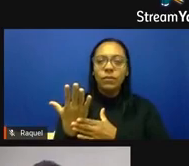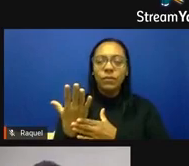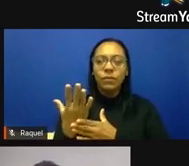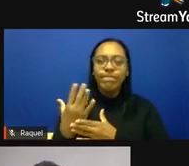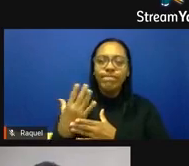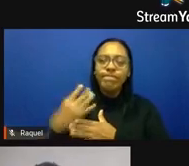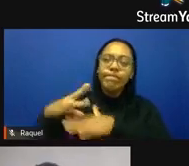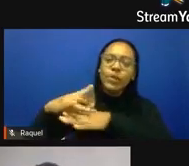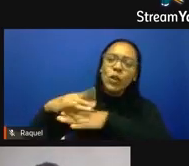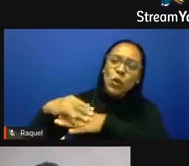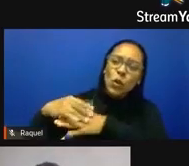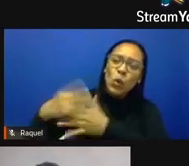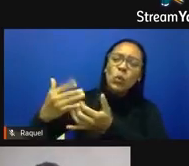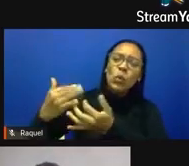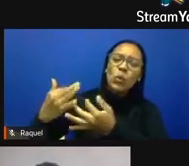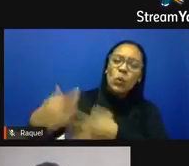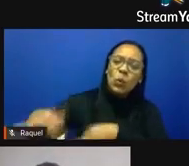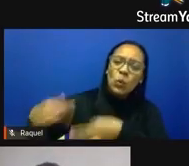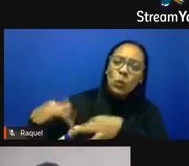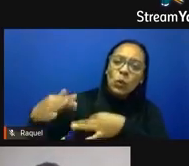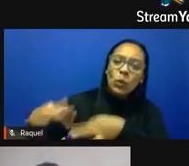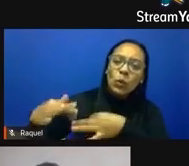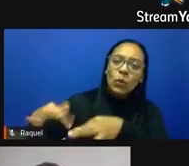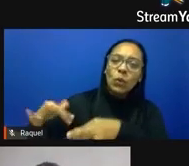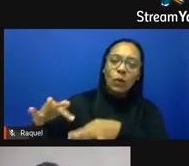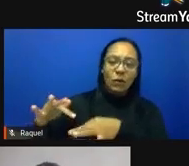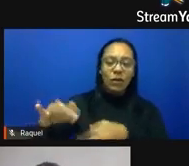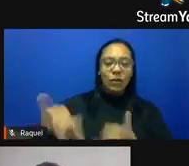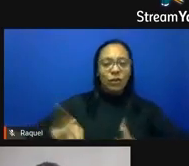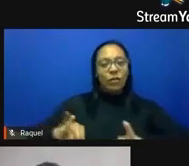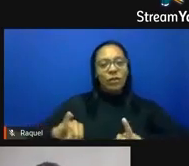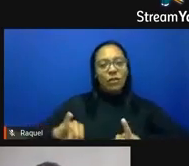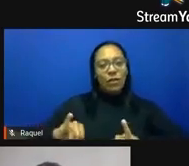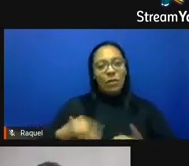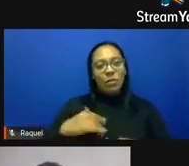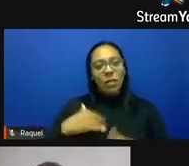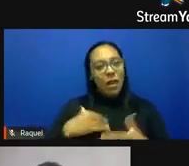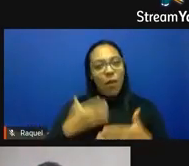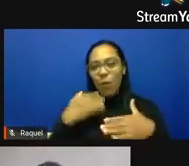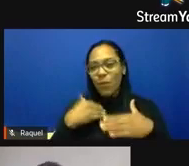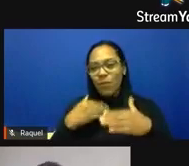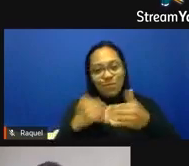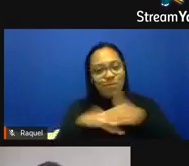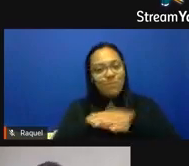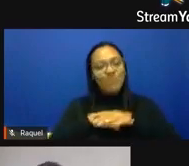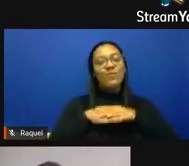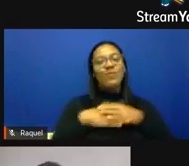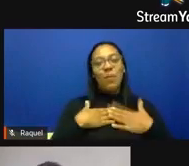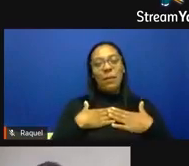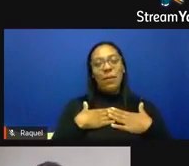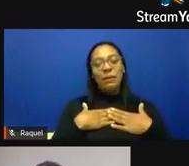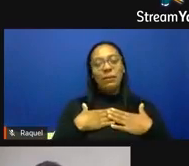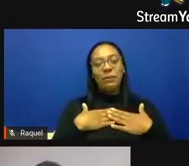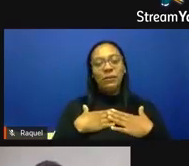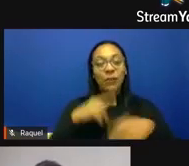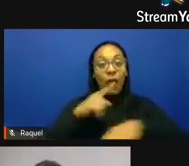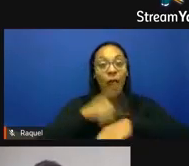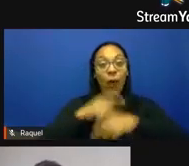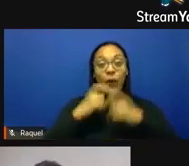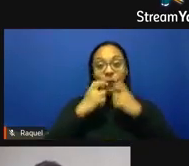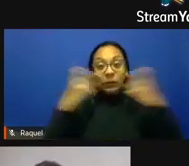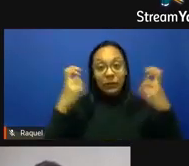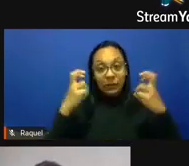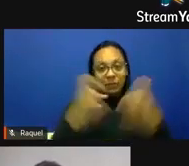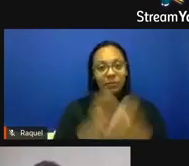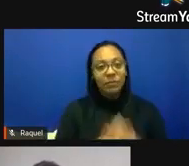esse sofrimento. Eu achei genial a hora do grito, guardei para mim, assim. É, eu estava só observando os